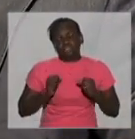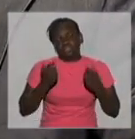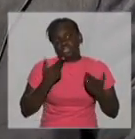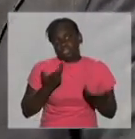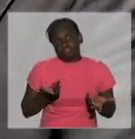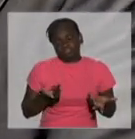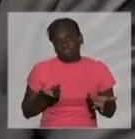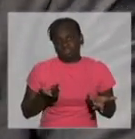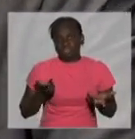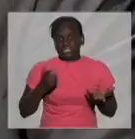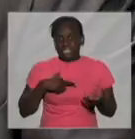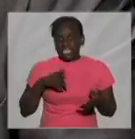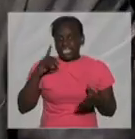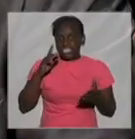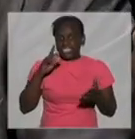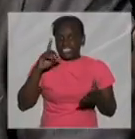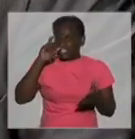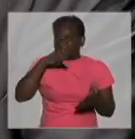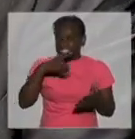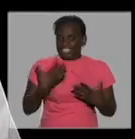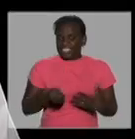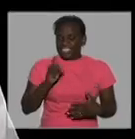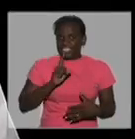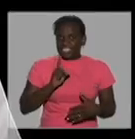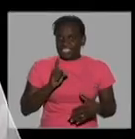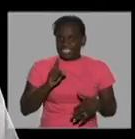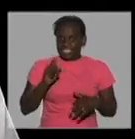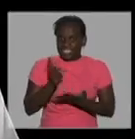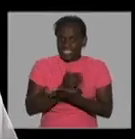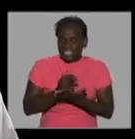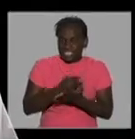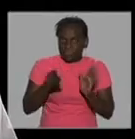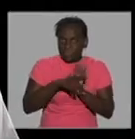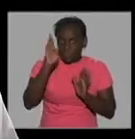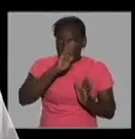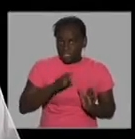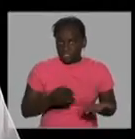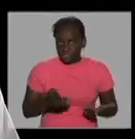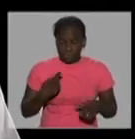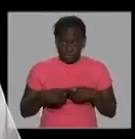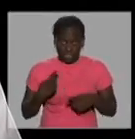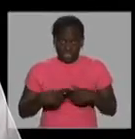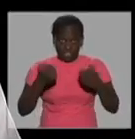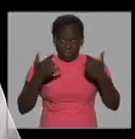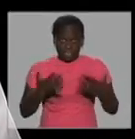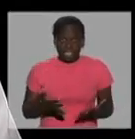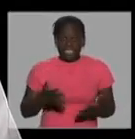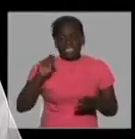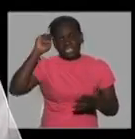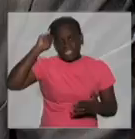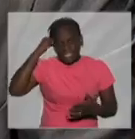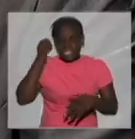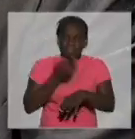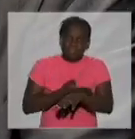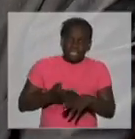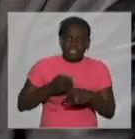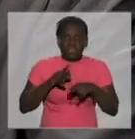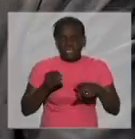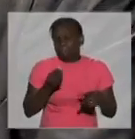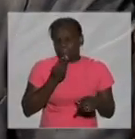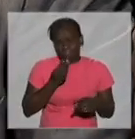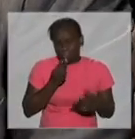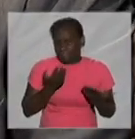podemos dizer, uma certa resistência à animação nacional, porque com relação às questões étnico-raciais, isso